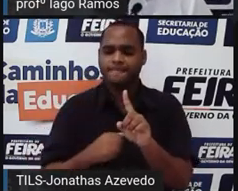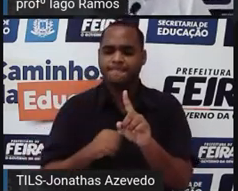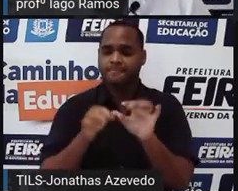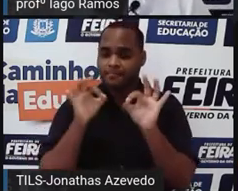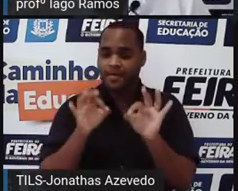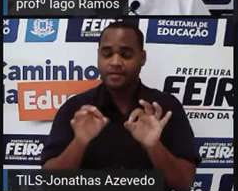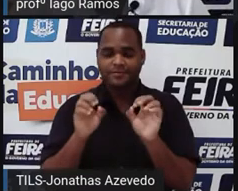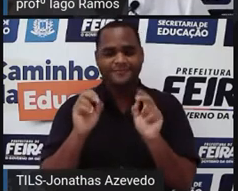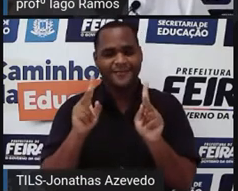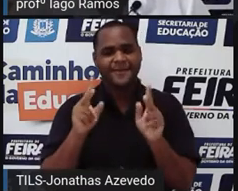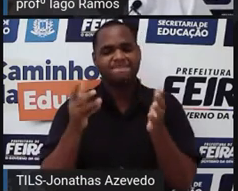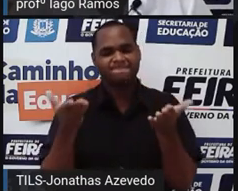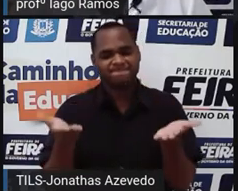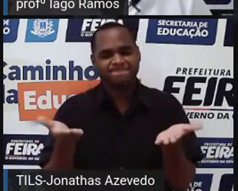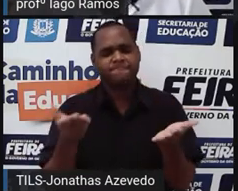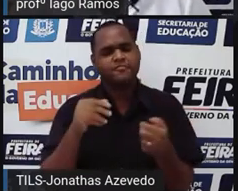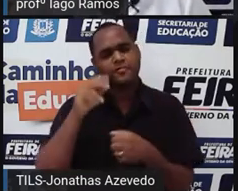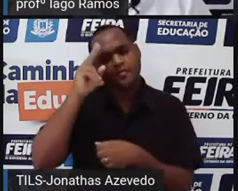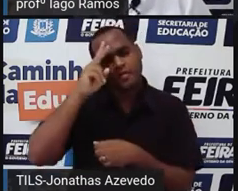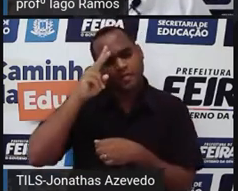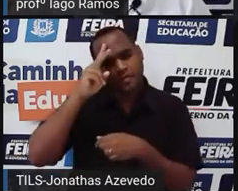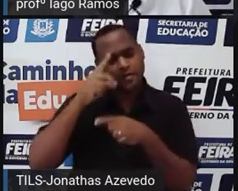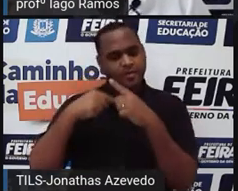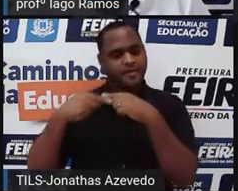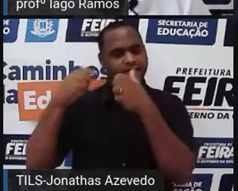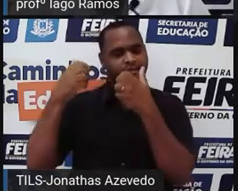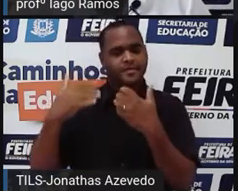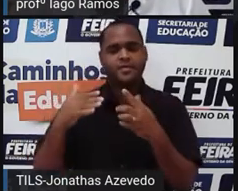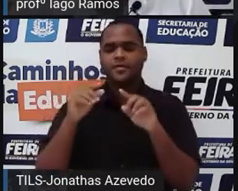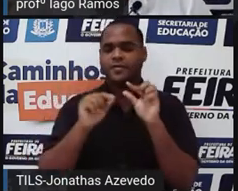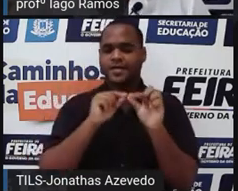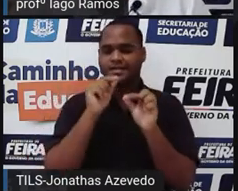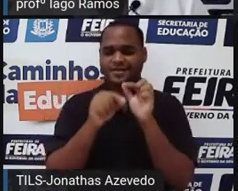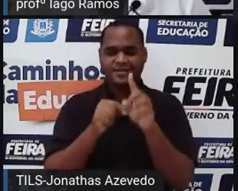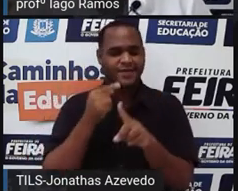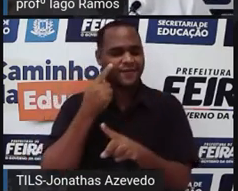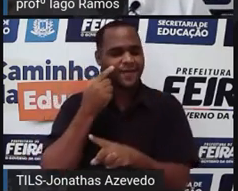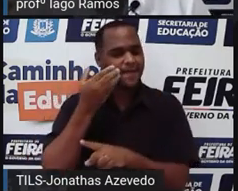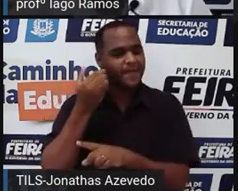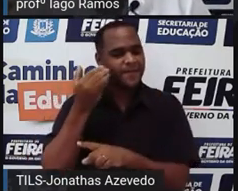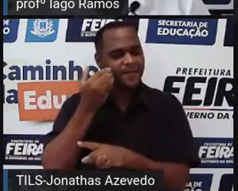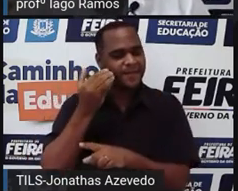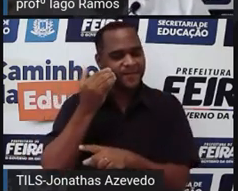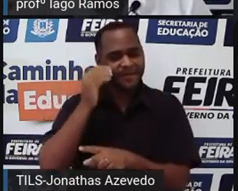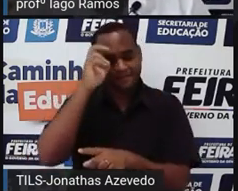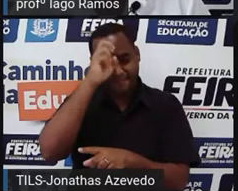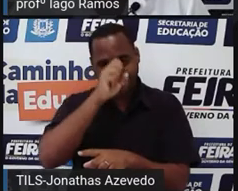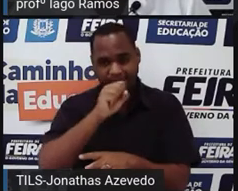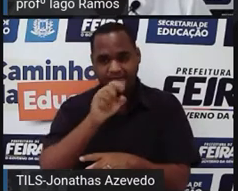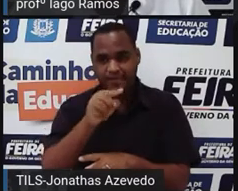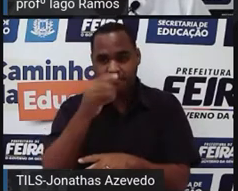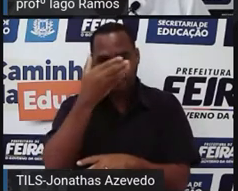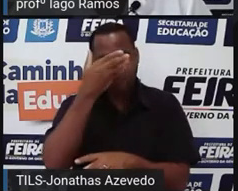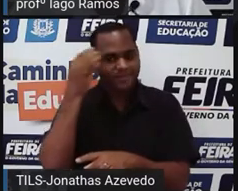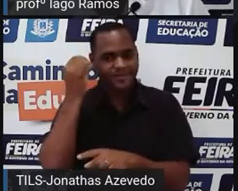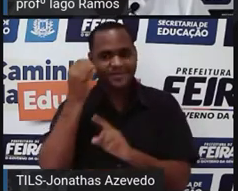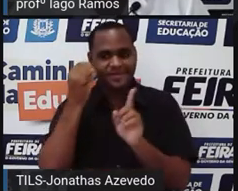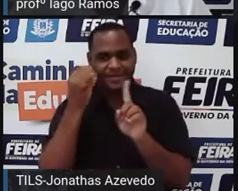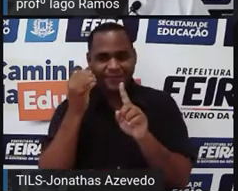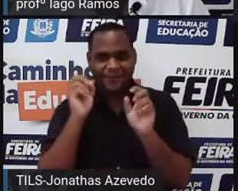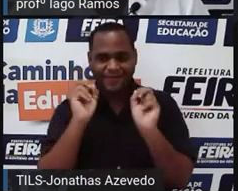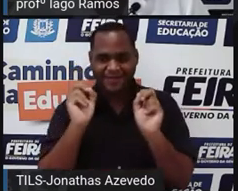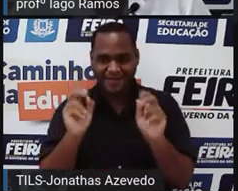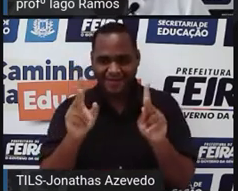Então, a gente vai relembrar, vem aqui com a gente conferir isso, tá bom? Que é para você não esquecer mais